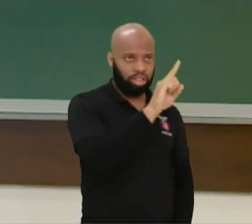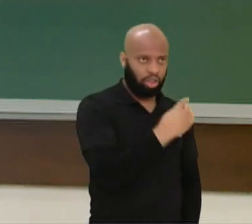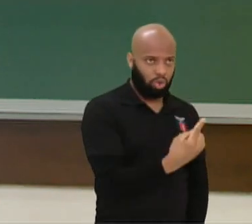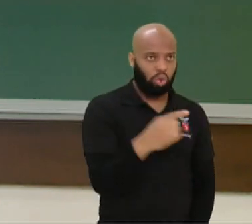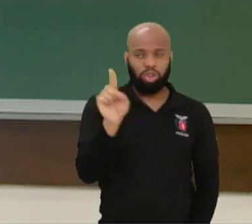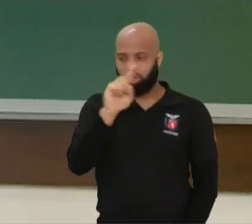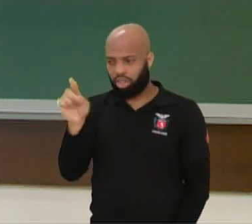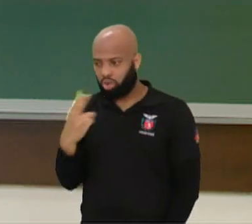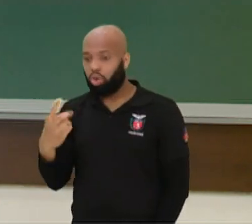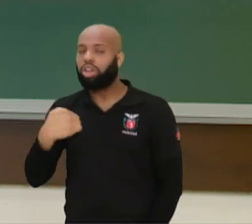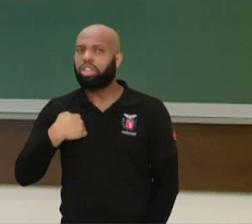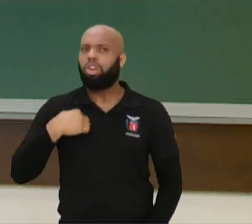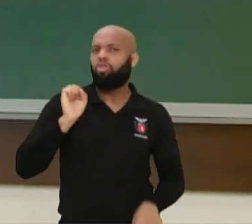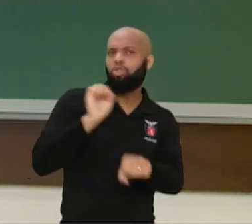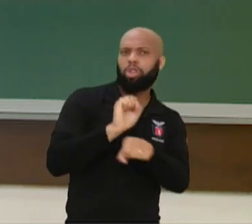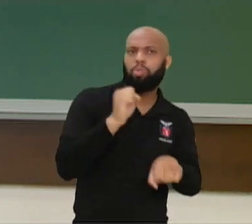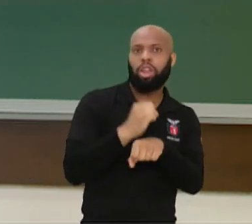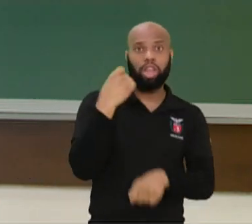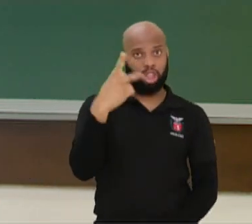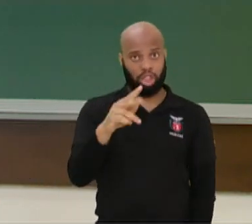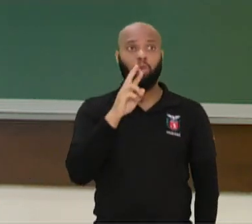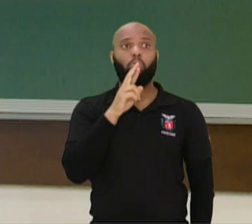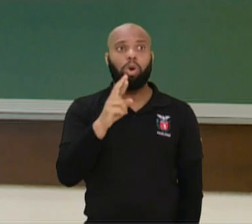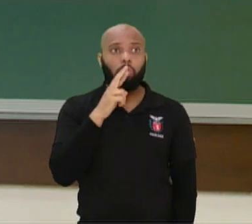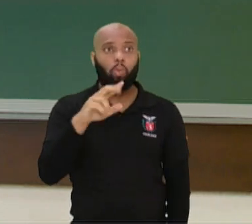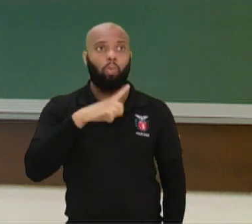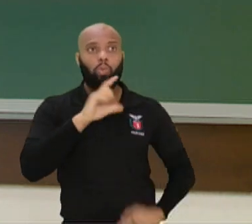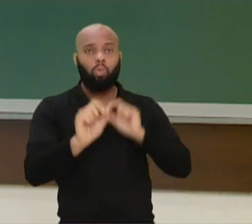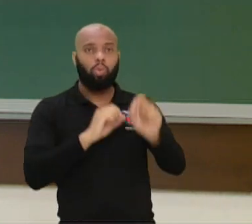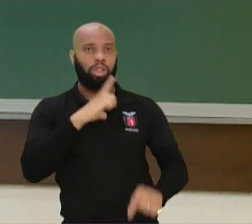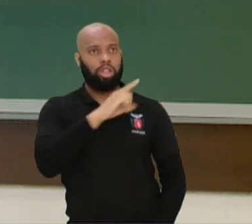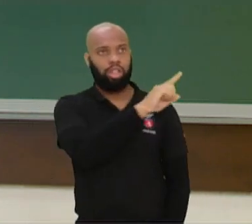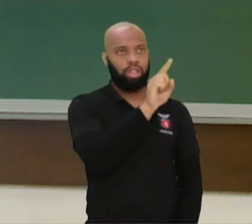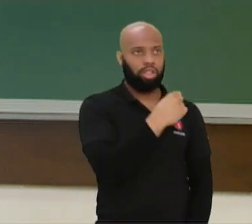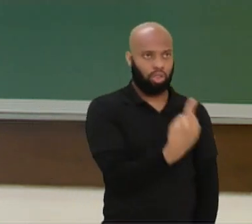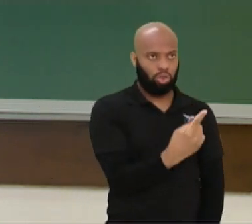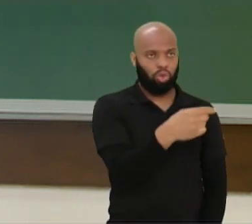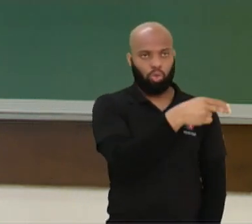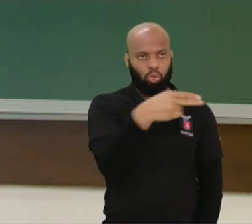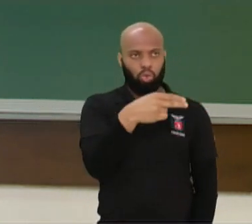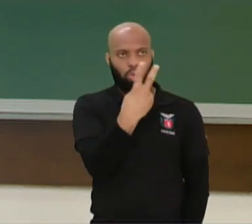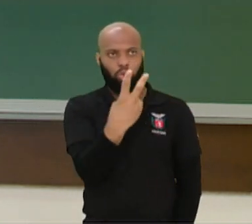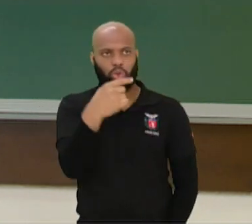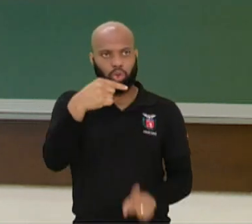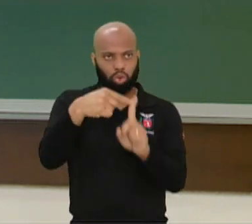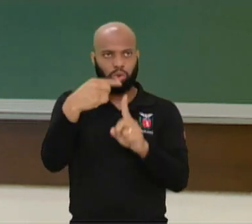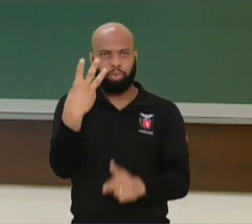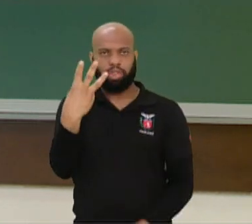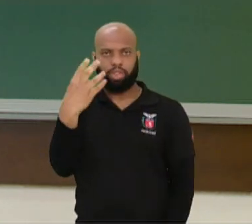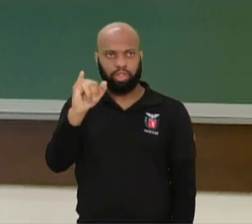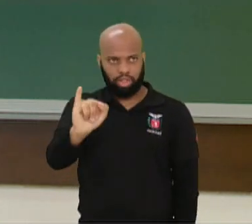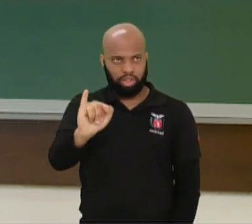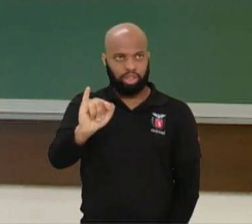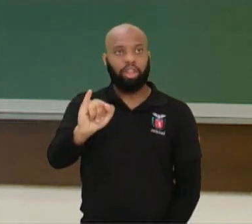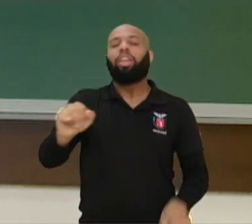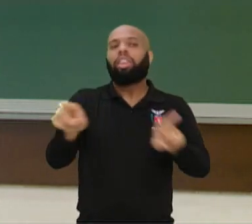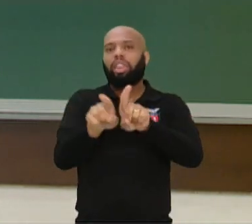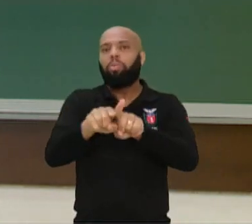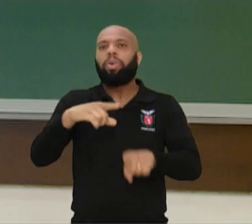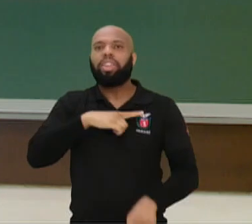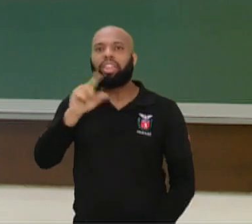sozinho. Eu vou verificar com vocês depois. Você vai dividir quem por quem? Z1, que é 2 mais